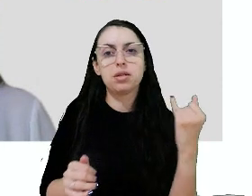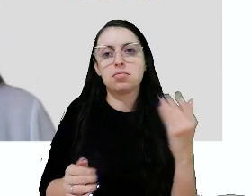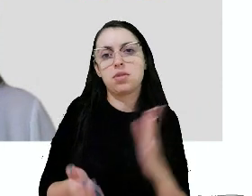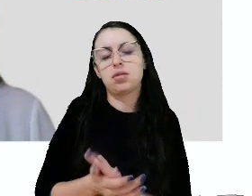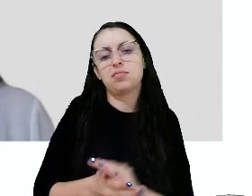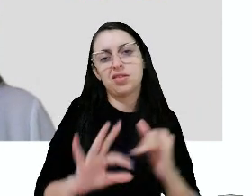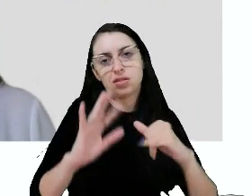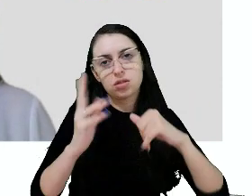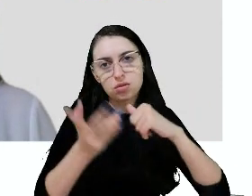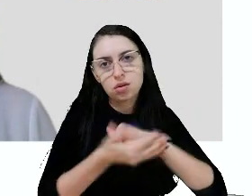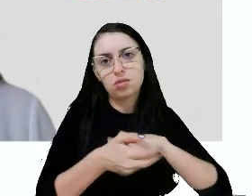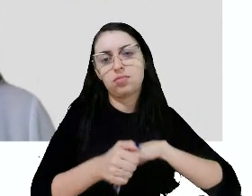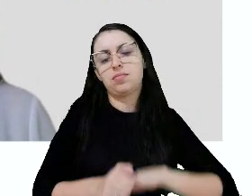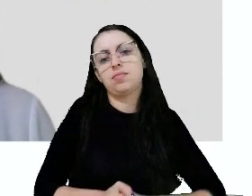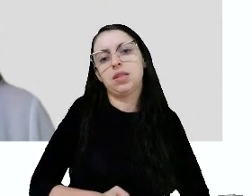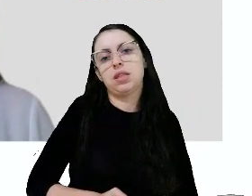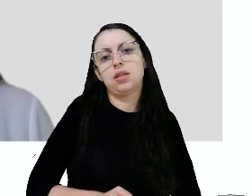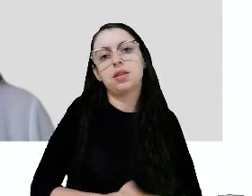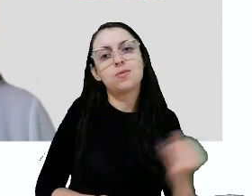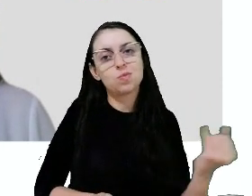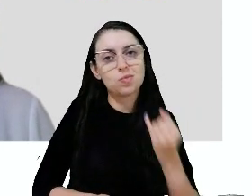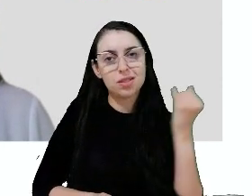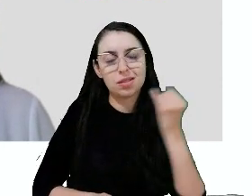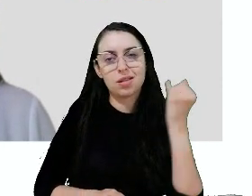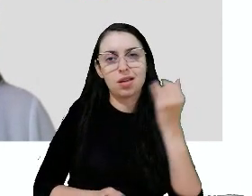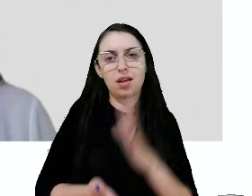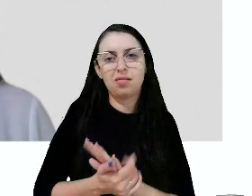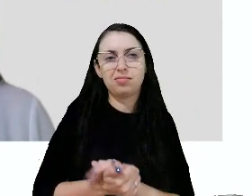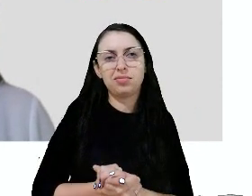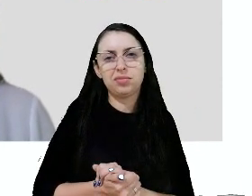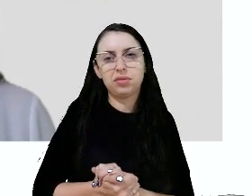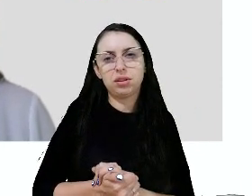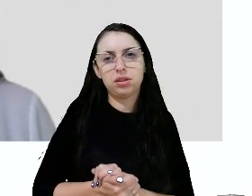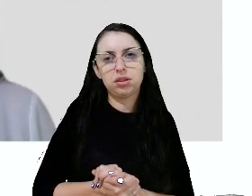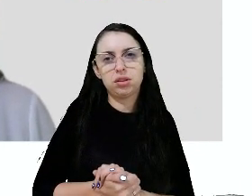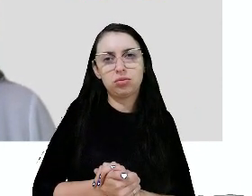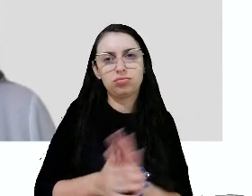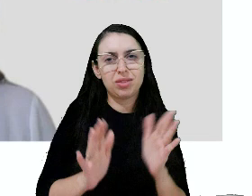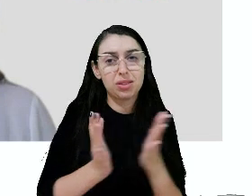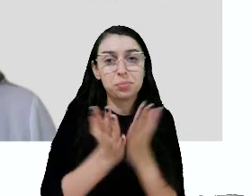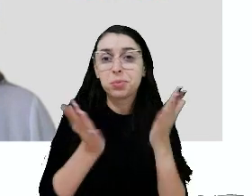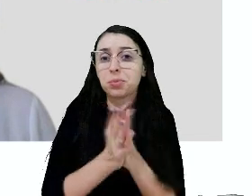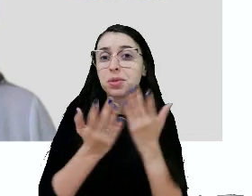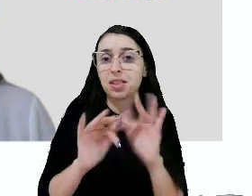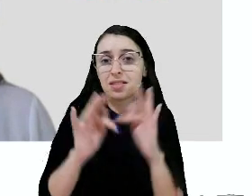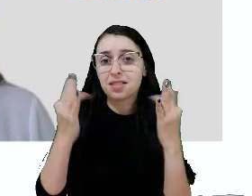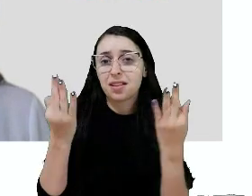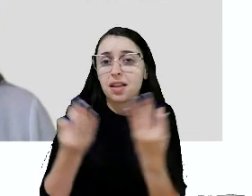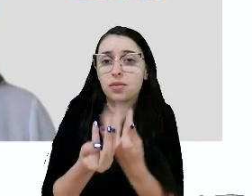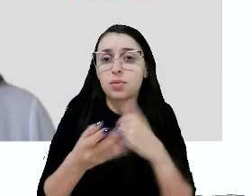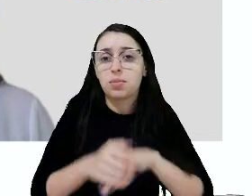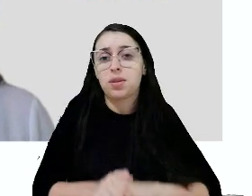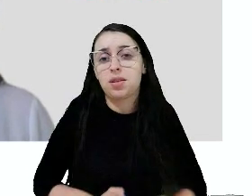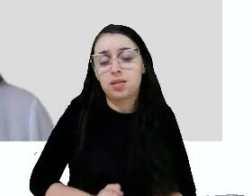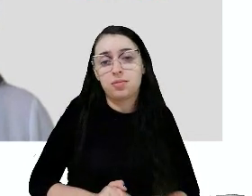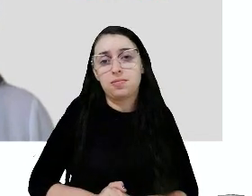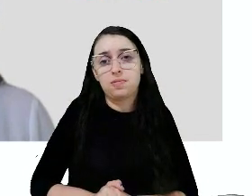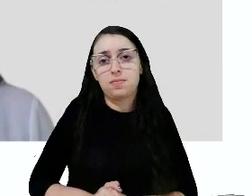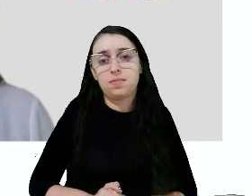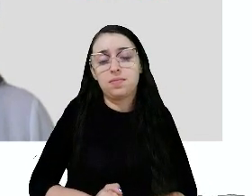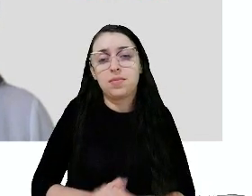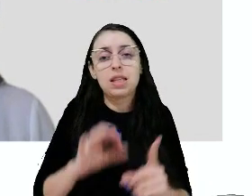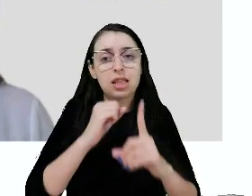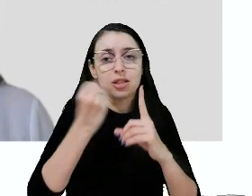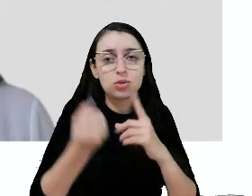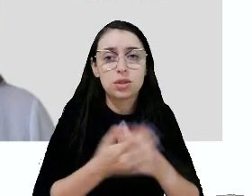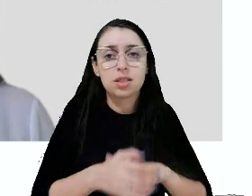principalmente no nosso momento de pandemia e principalmente em relação às camadas desfavorecidas e vulneráveis da